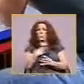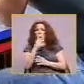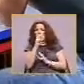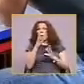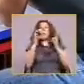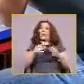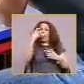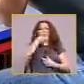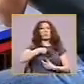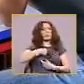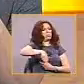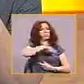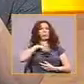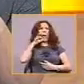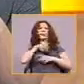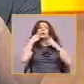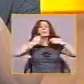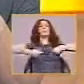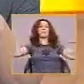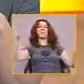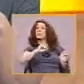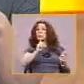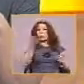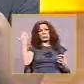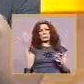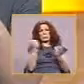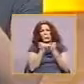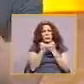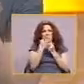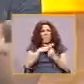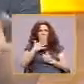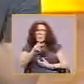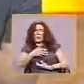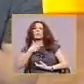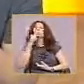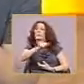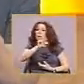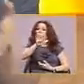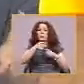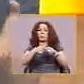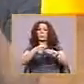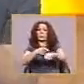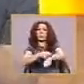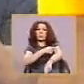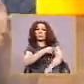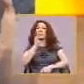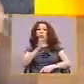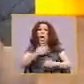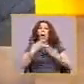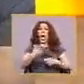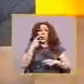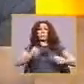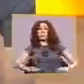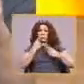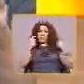próprios gays, lésbicas, homossexuais em assumirem a sua condição. Sem dúvida, mas todo o percurso que já tem sido feito também já tem sido consequência